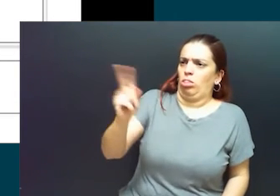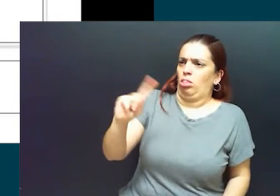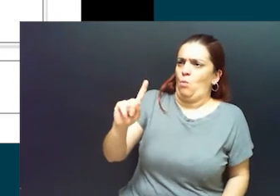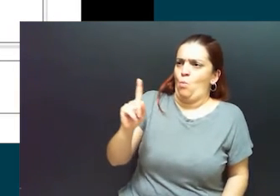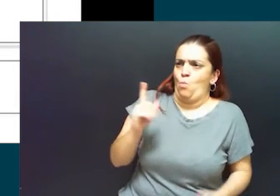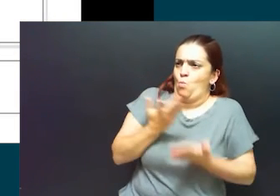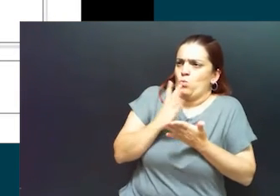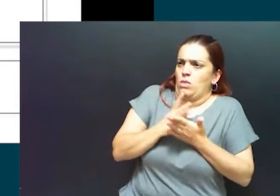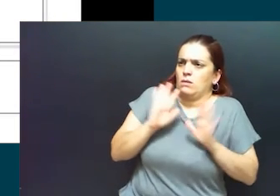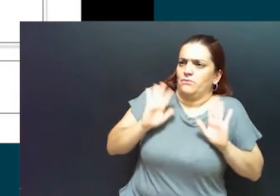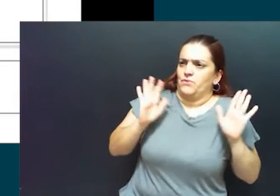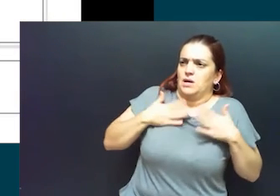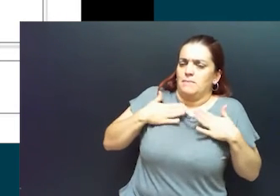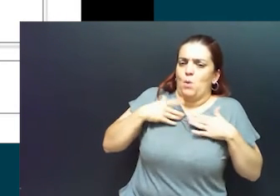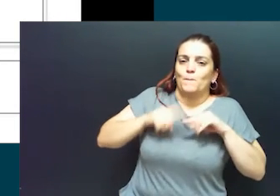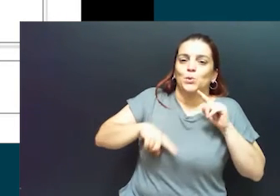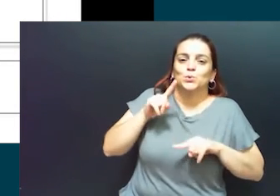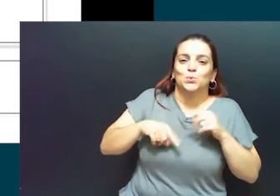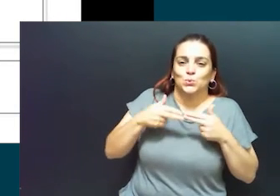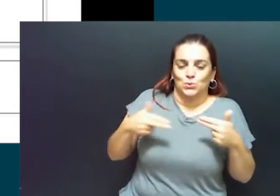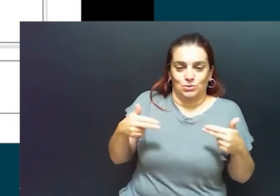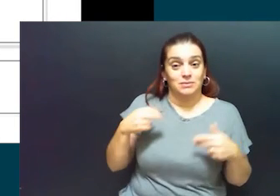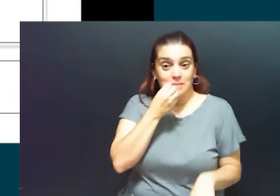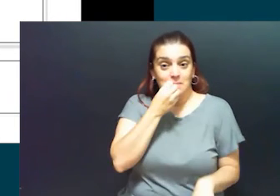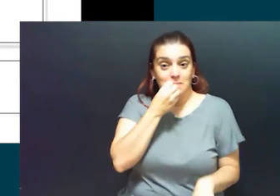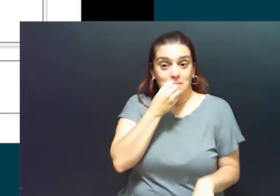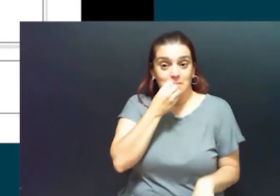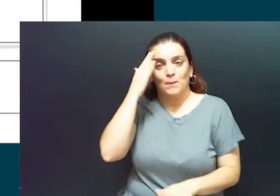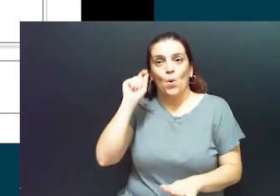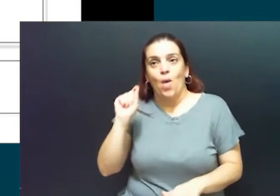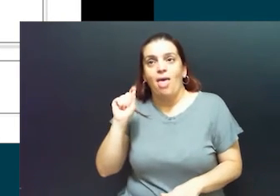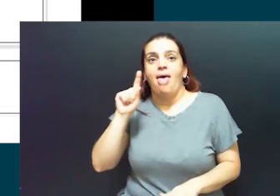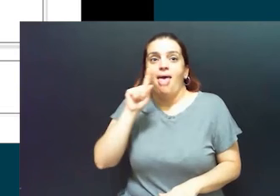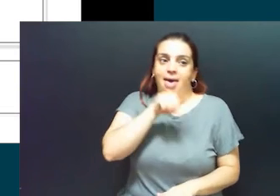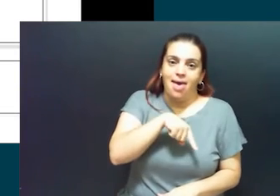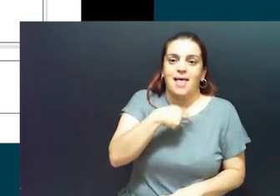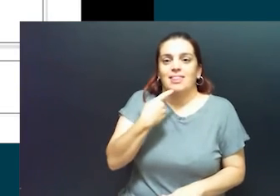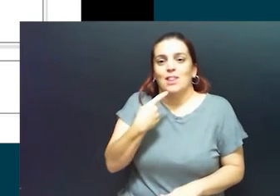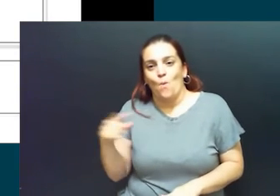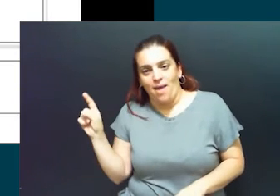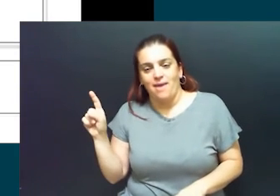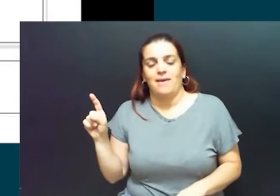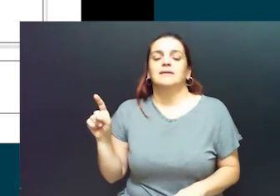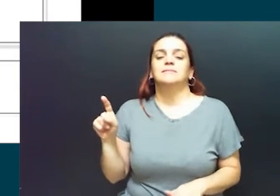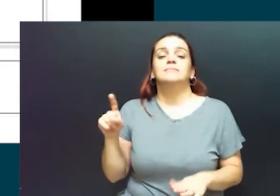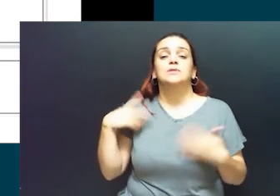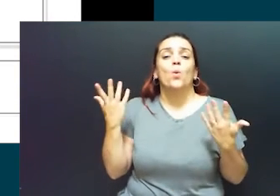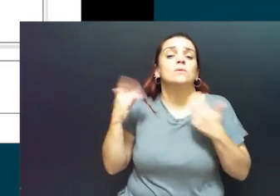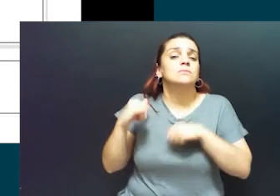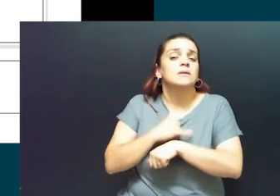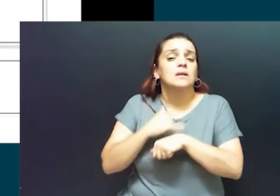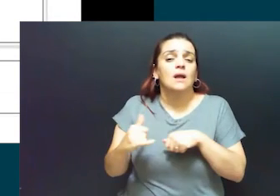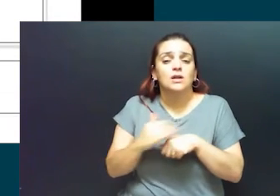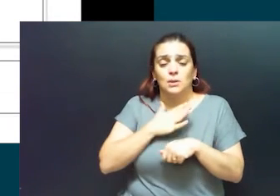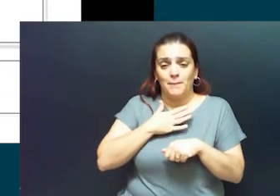produto é, o objetivo que o produto tem, sabe? Então você já descarta isso na hora. A estratégia, então, qual é a estratégia do meu produto? Como